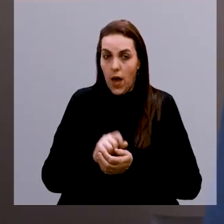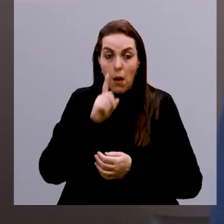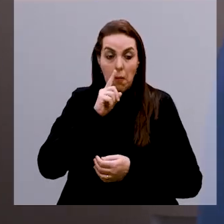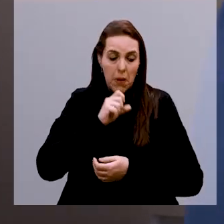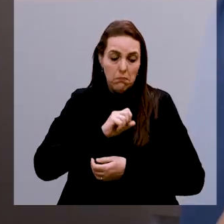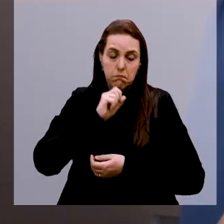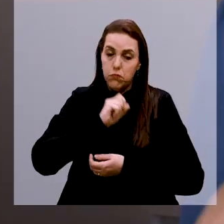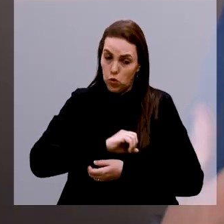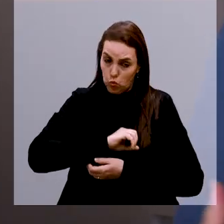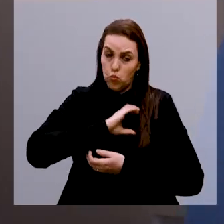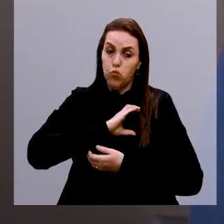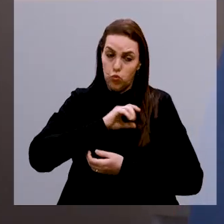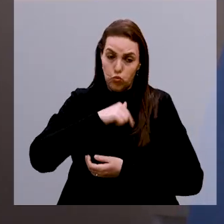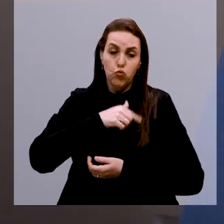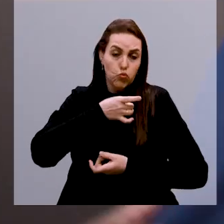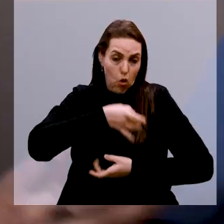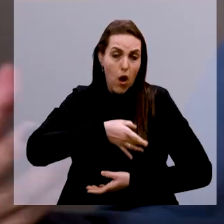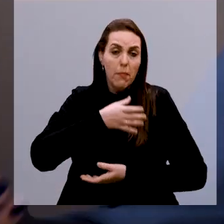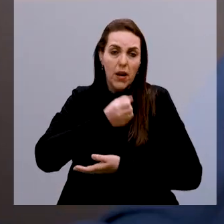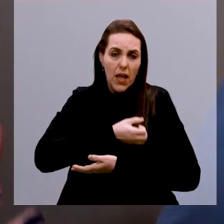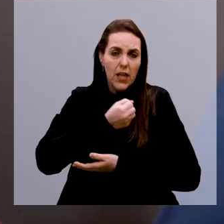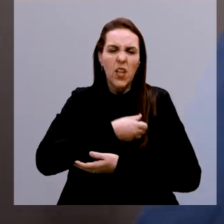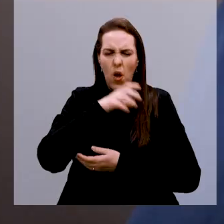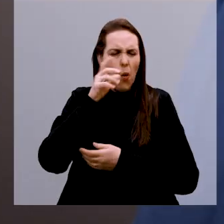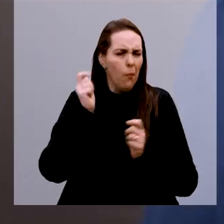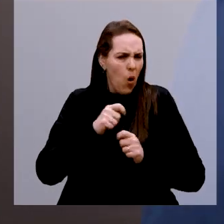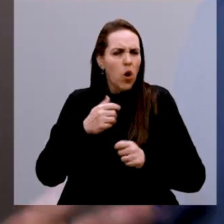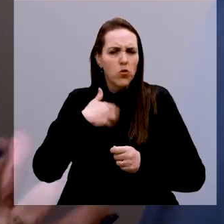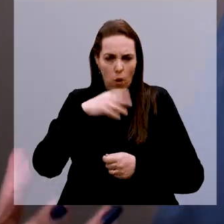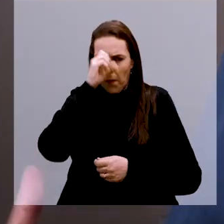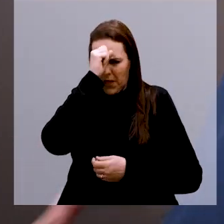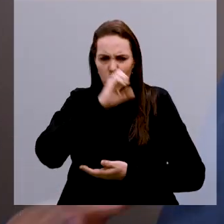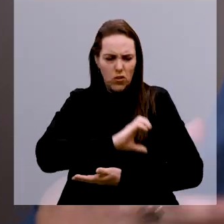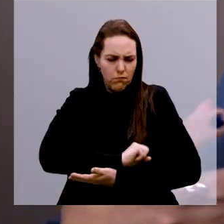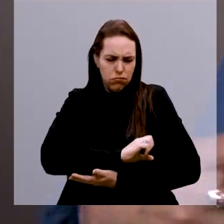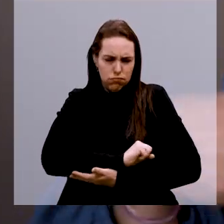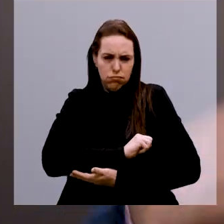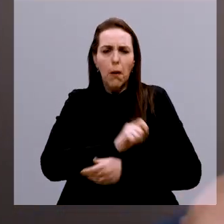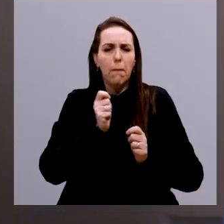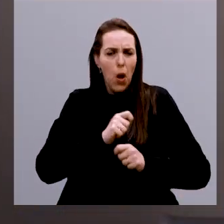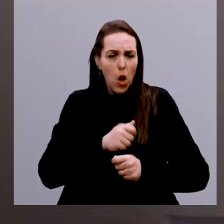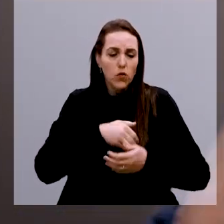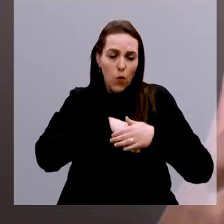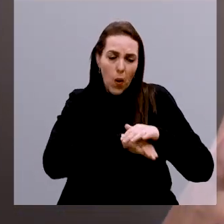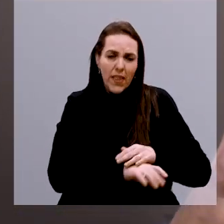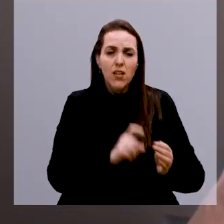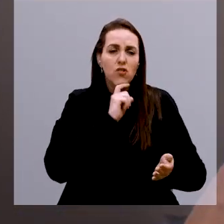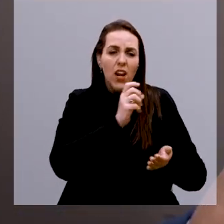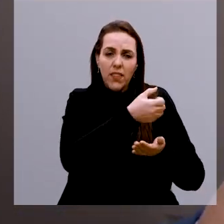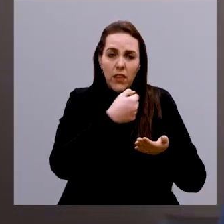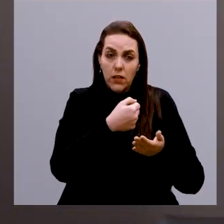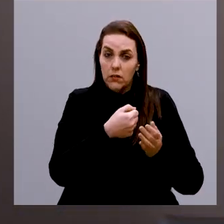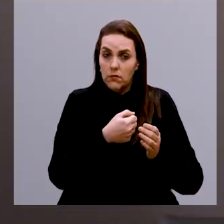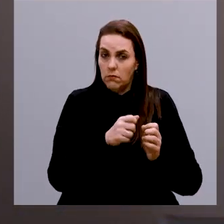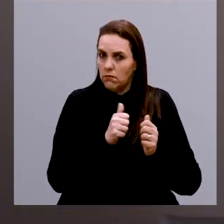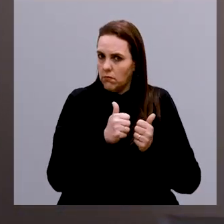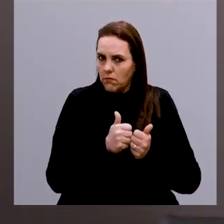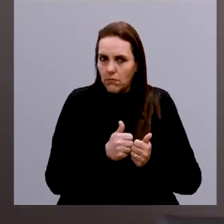mãe vai dizer, eu tenho leite excedente, eu posso tirar, ela aprendeu de repente a fazer, né? Ela pode tirar, vai guardar na